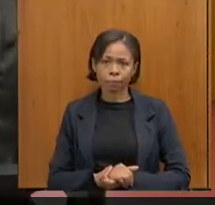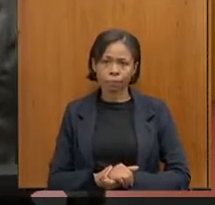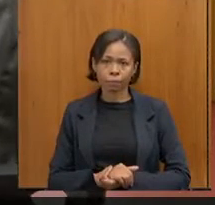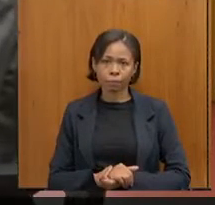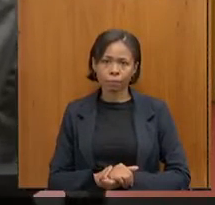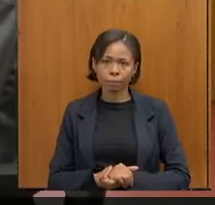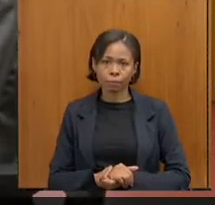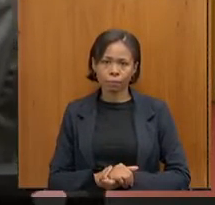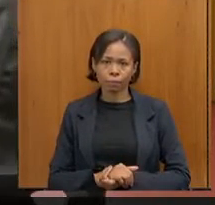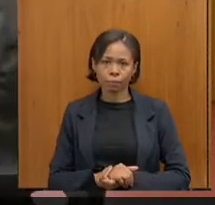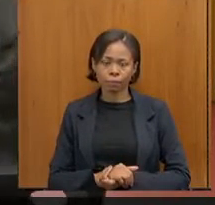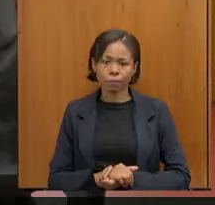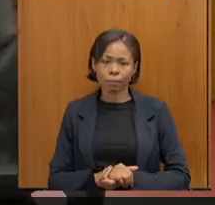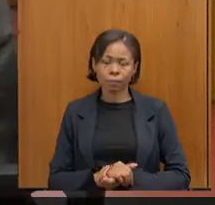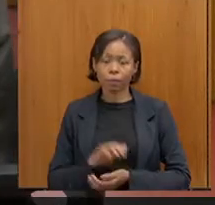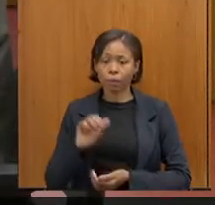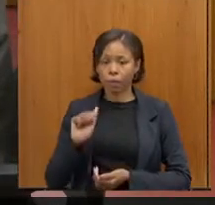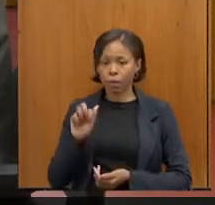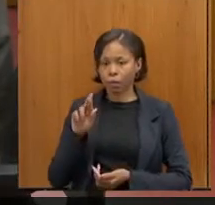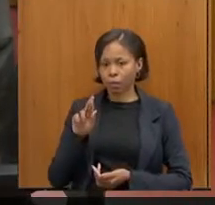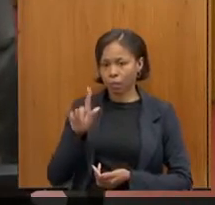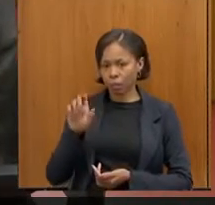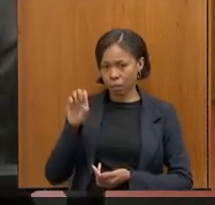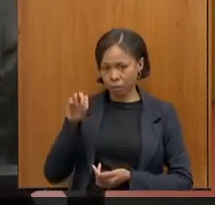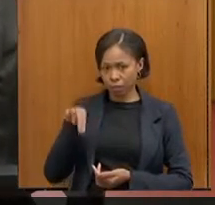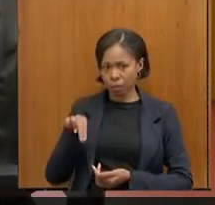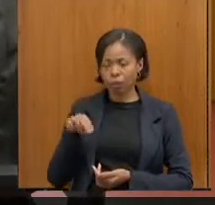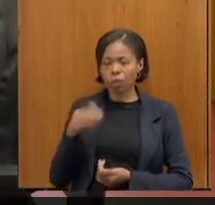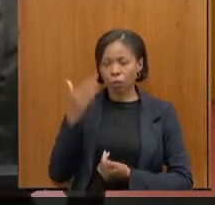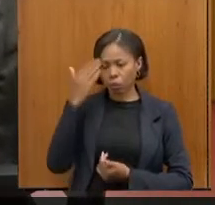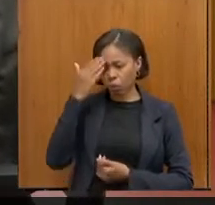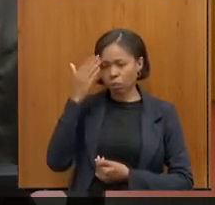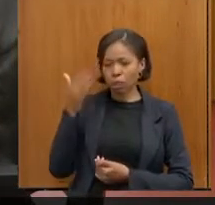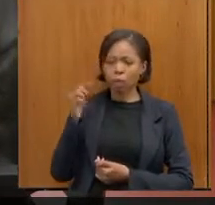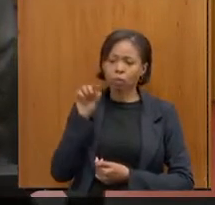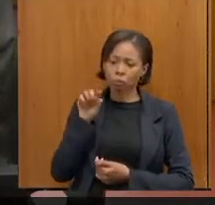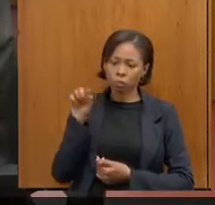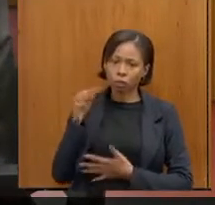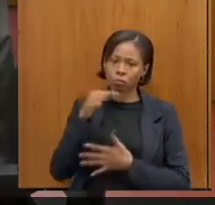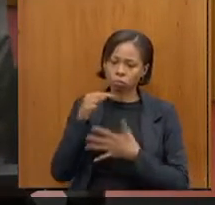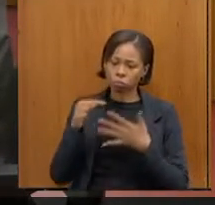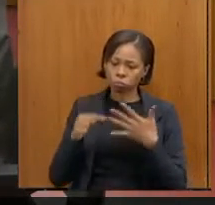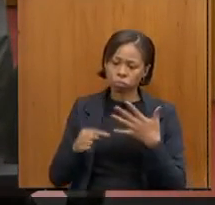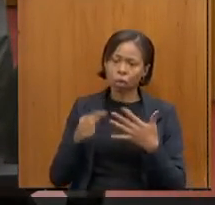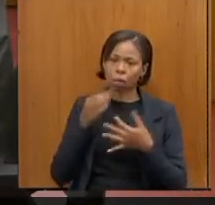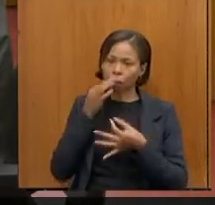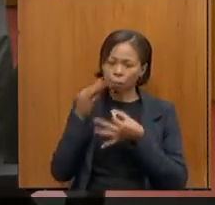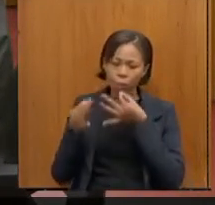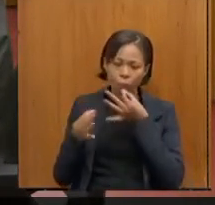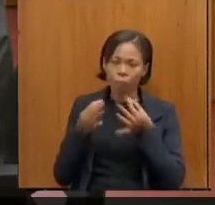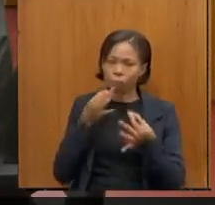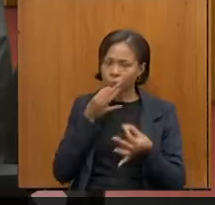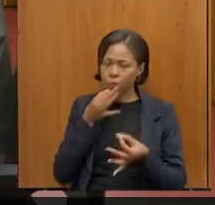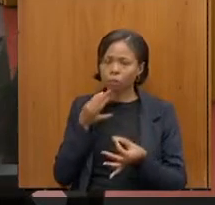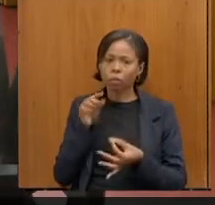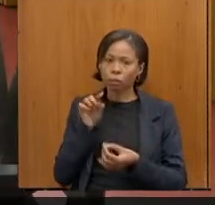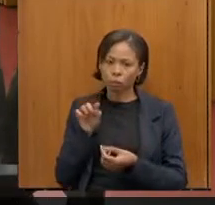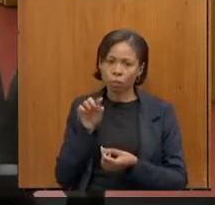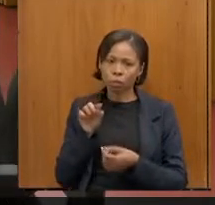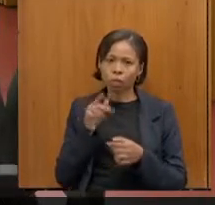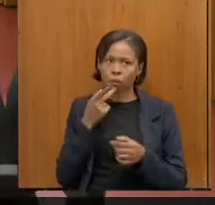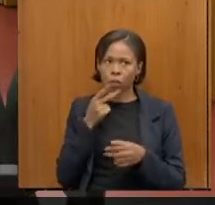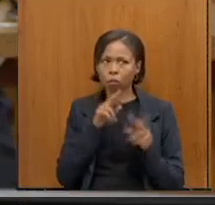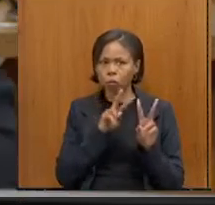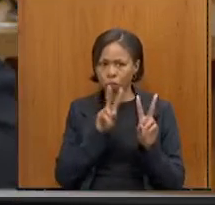Deputado Deputado Arlen muito obrigado pelos comentários realmente que eu colocou um